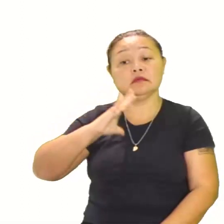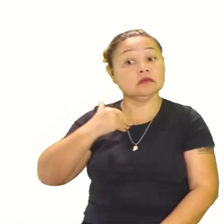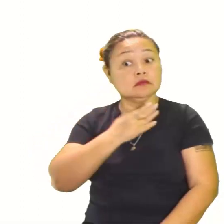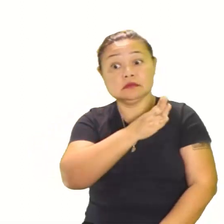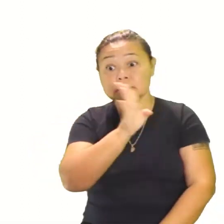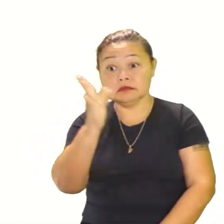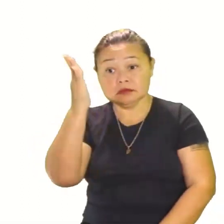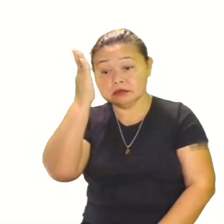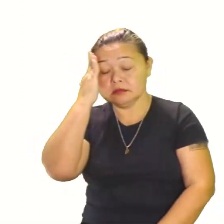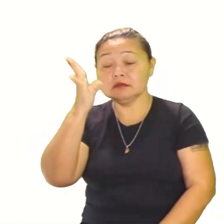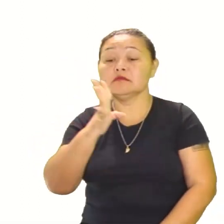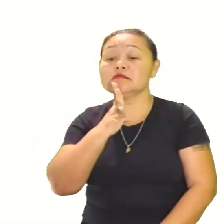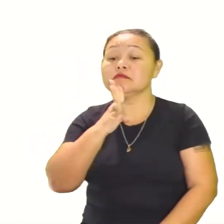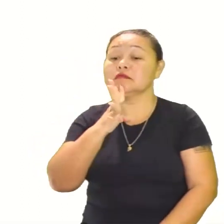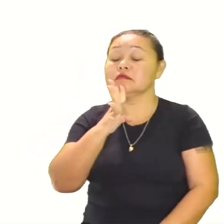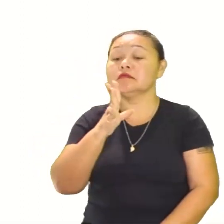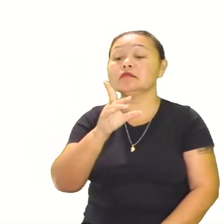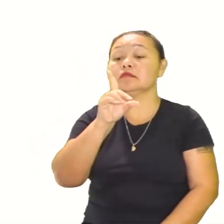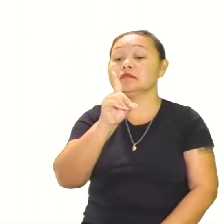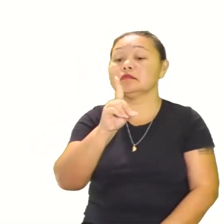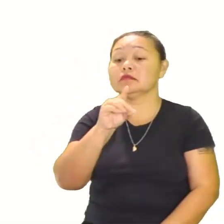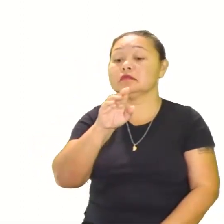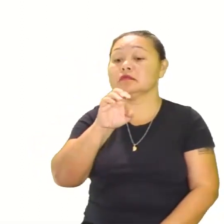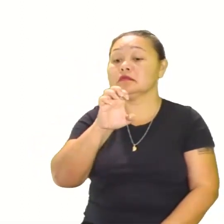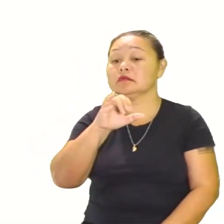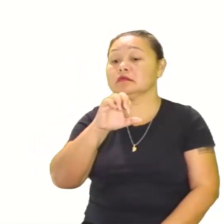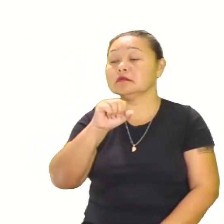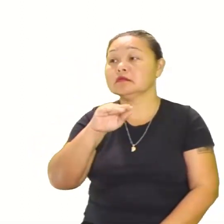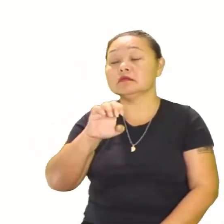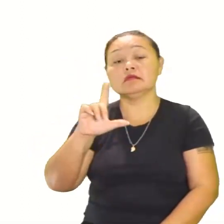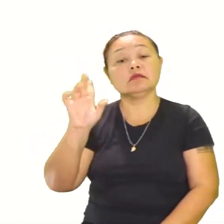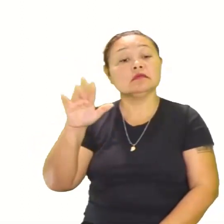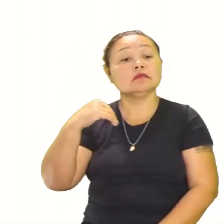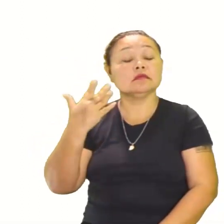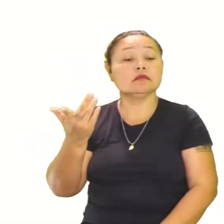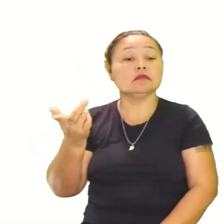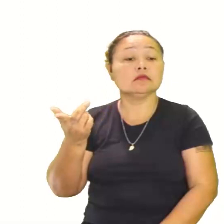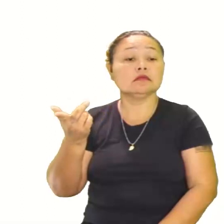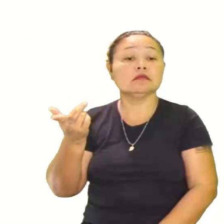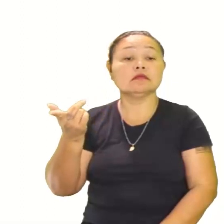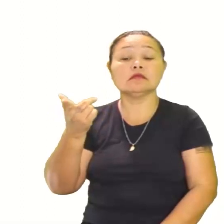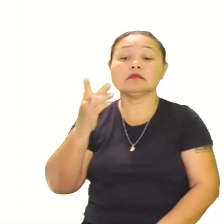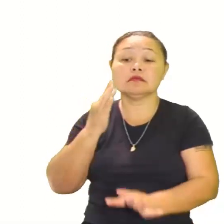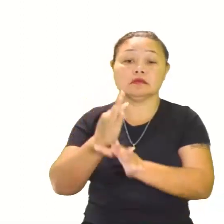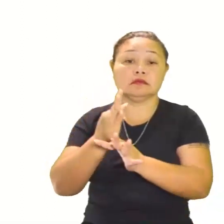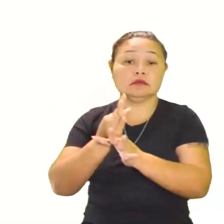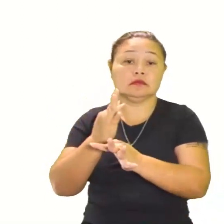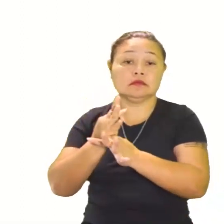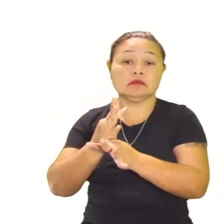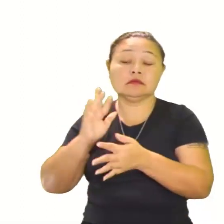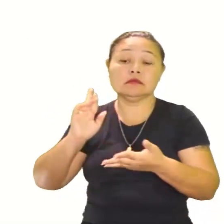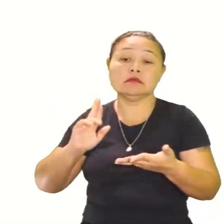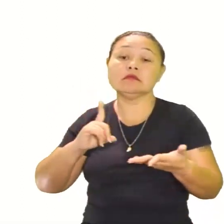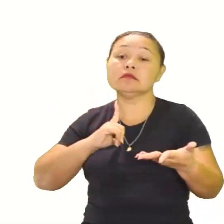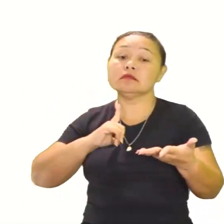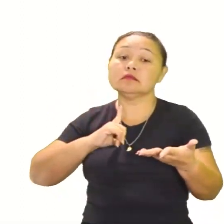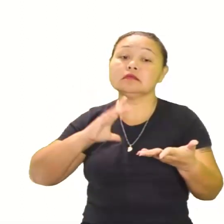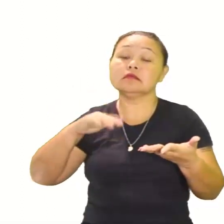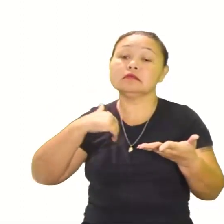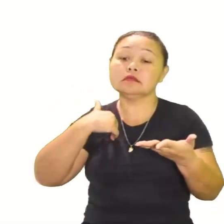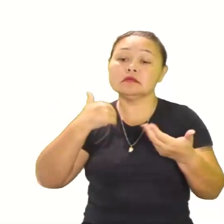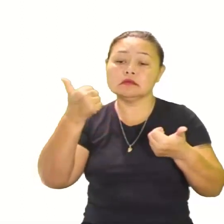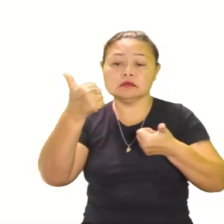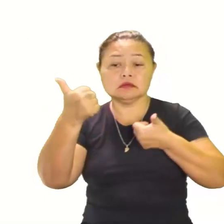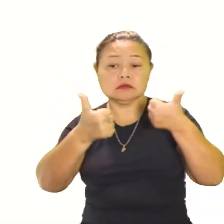para a física, a galera já conhece algumas coisas, também, né? Tem a DEIS, isso mesmo. Então, na física, nós temos uma diferença quando